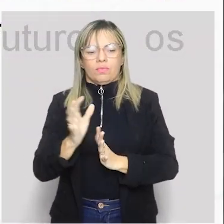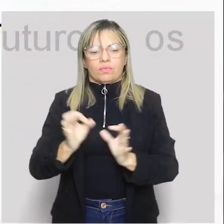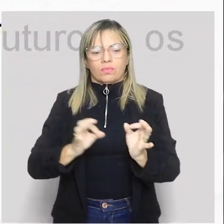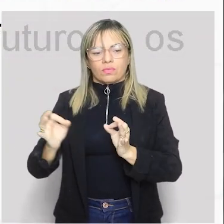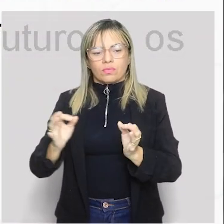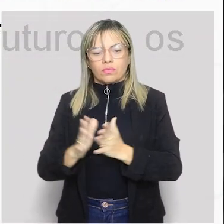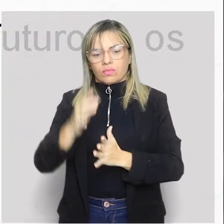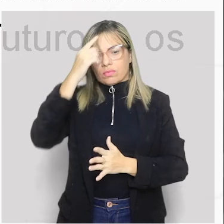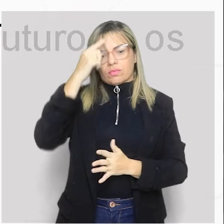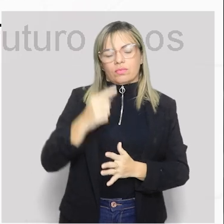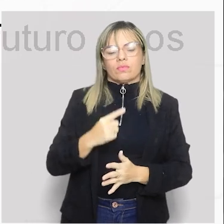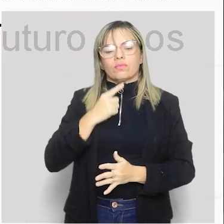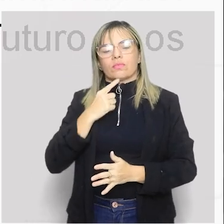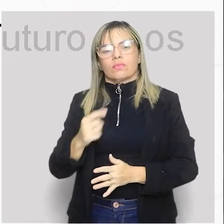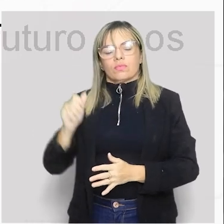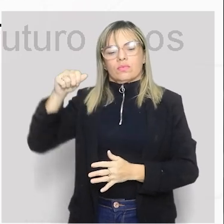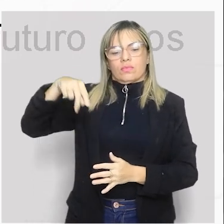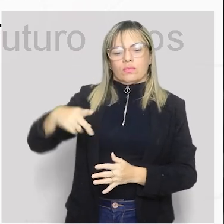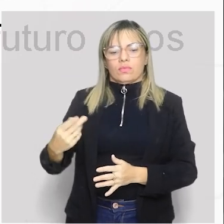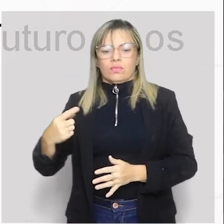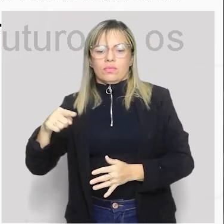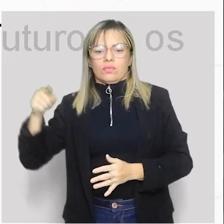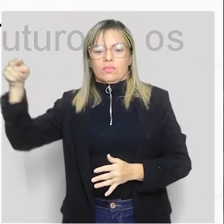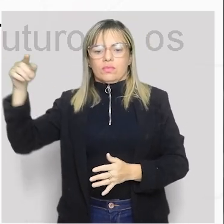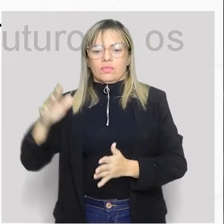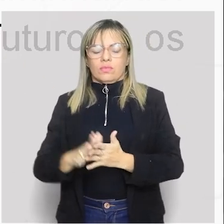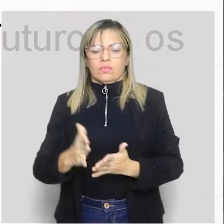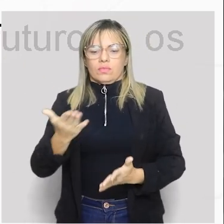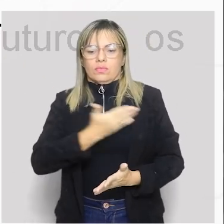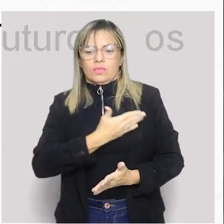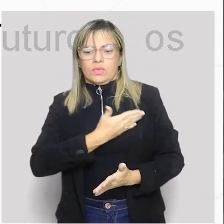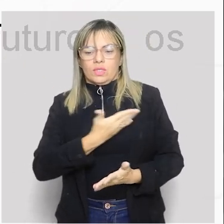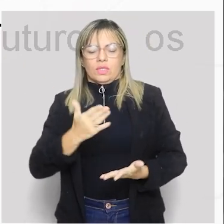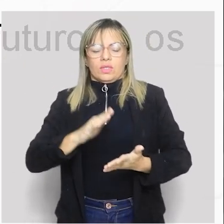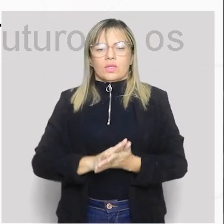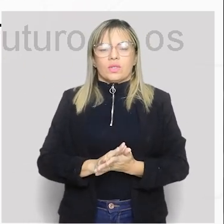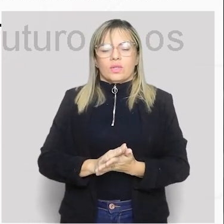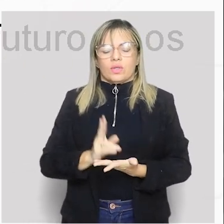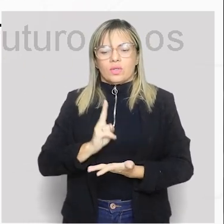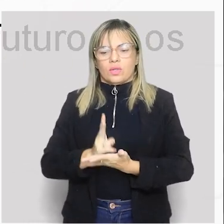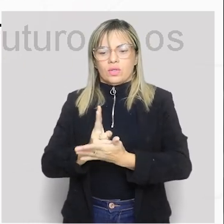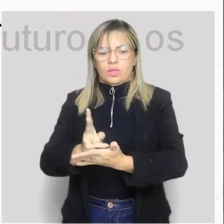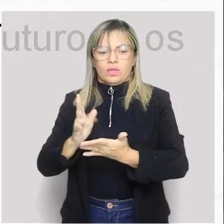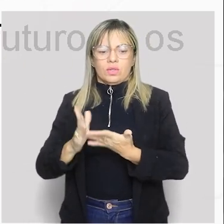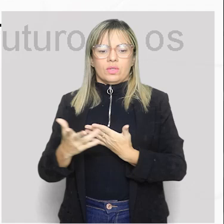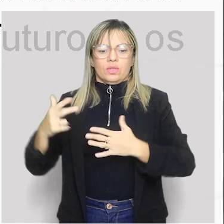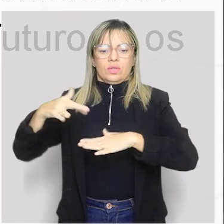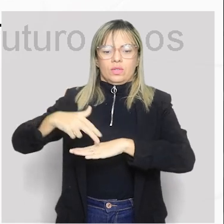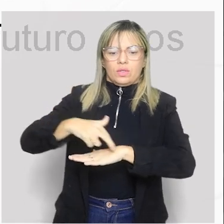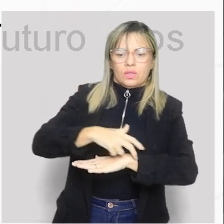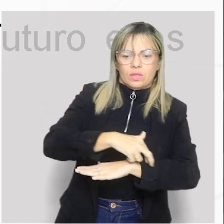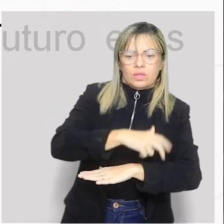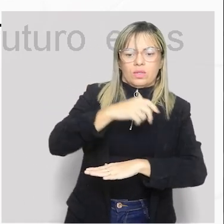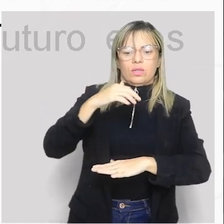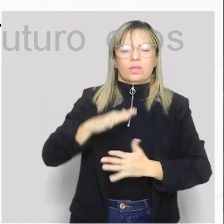com amigos deslizam pela tela seguidas por outras imagens dele caminhando, sempre caminhando. Em